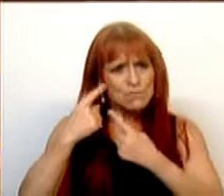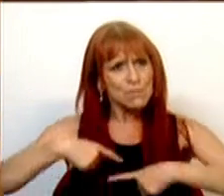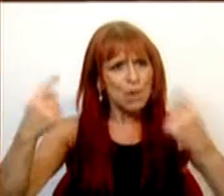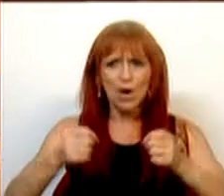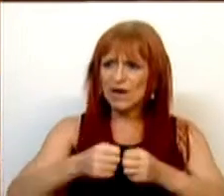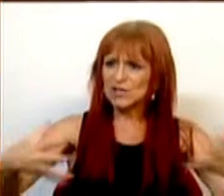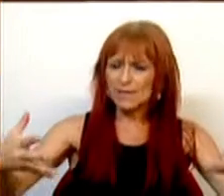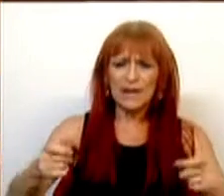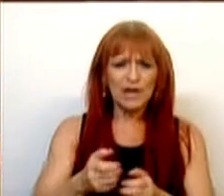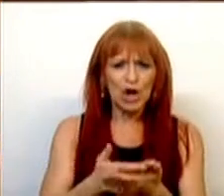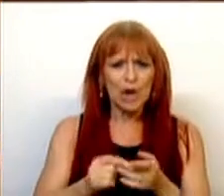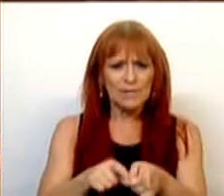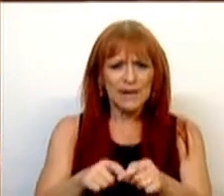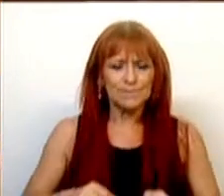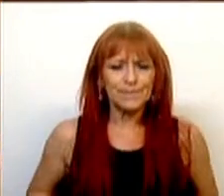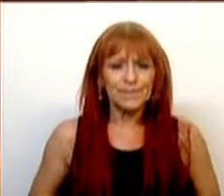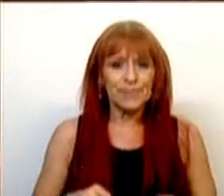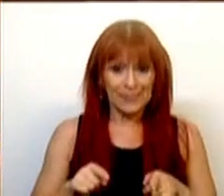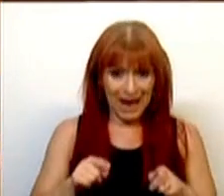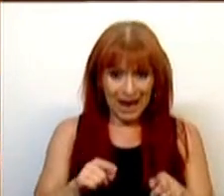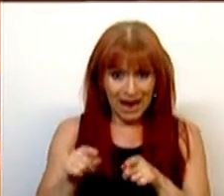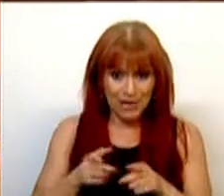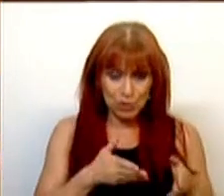e de crescimento da nossa economia. E